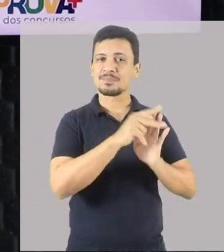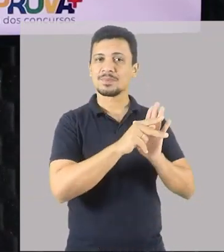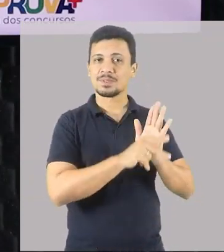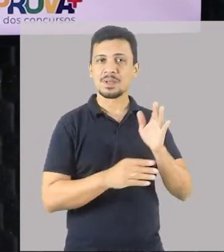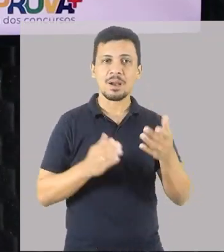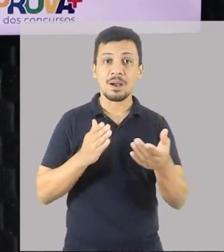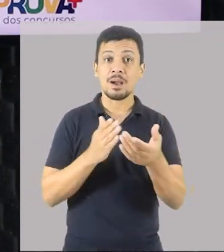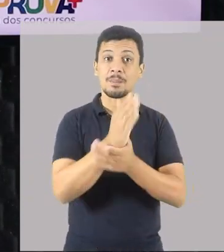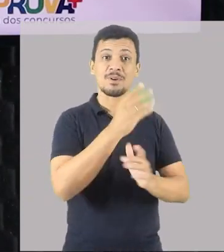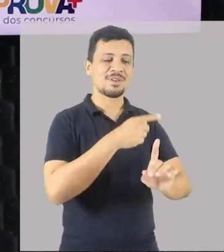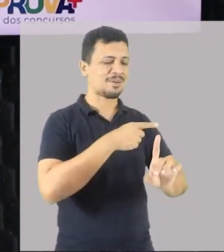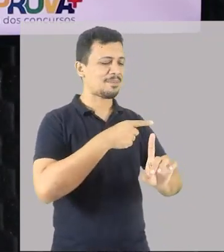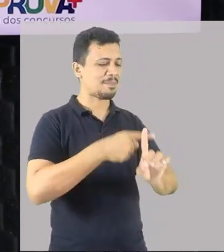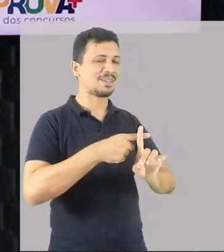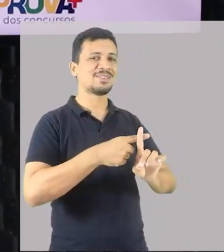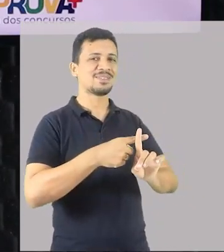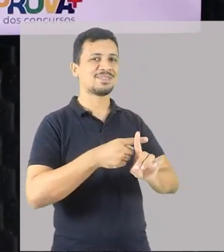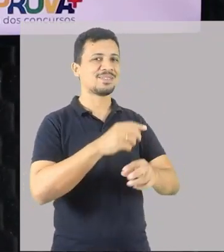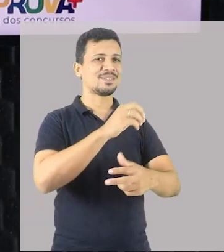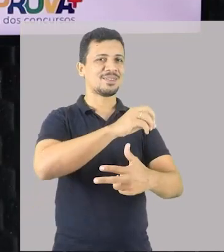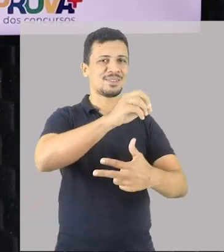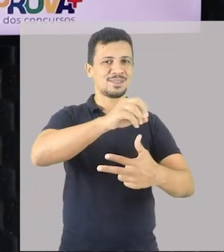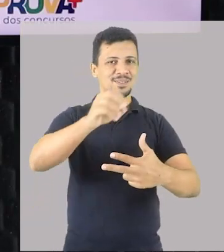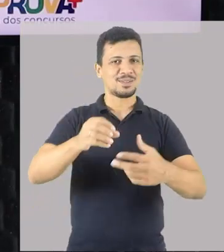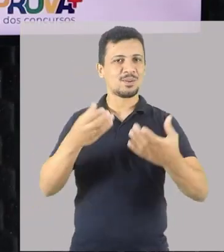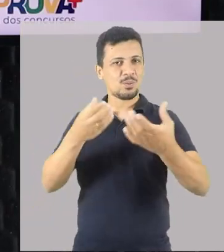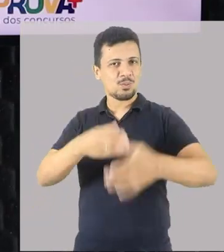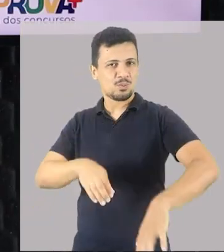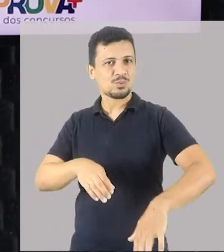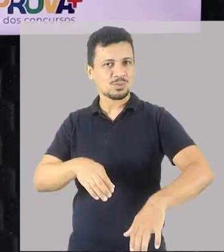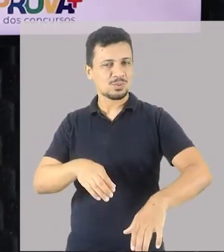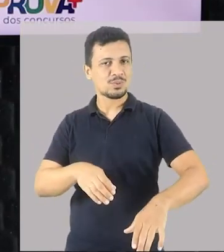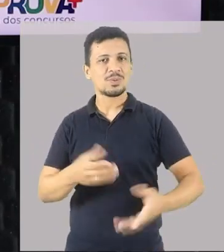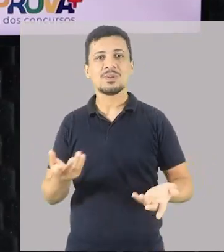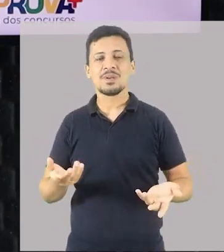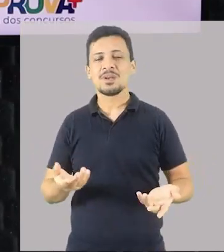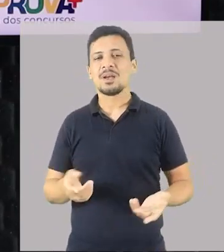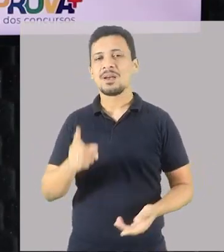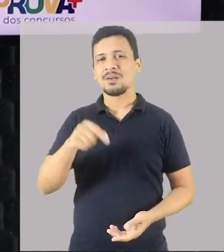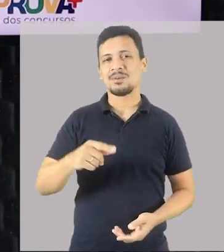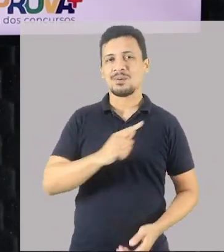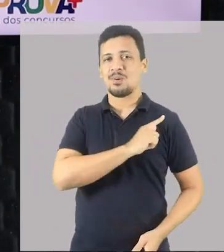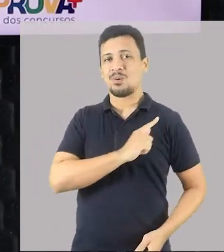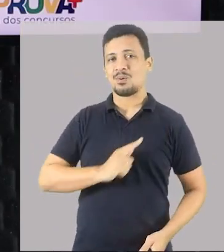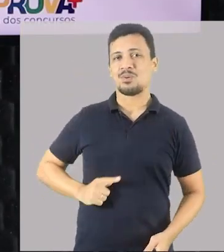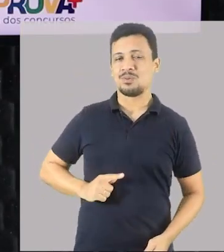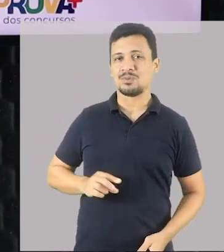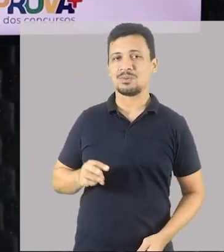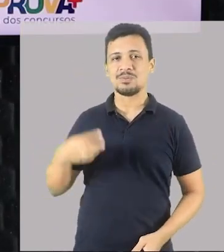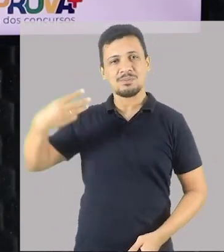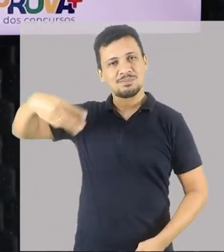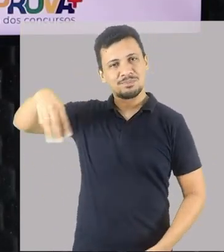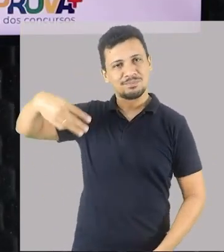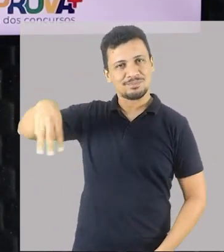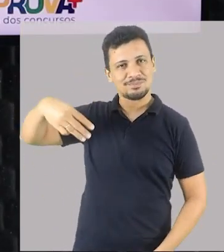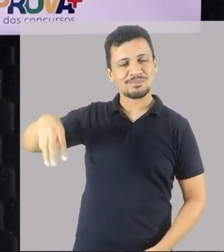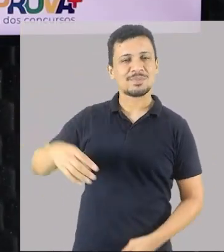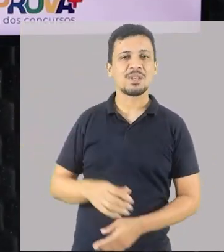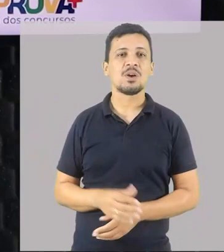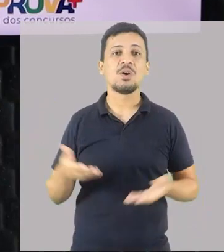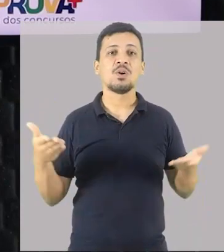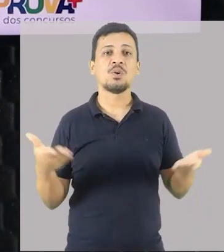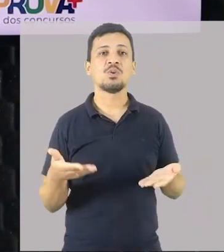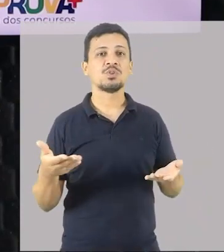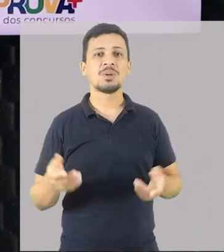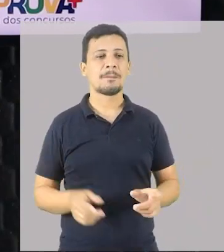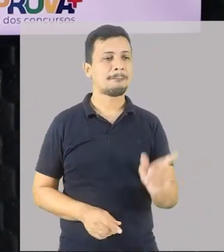Aprova Mais, o Enem dos concursos, uma iniciativa do governo do estado do Maranhão. Hoje nós vamos falar sobre processo